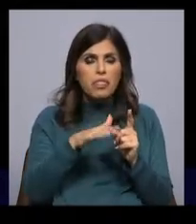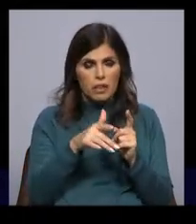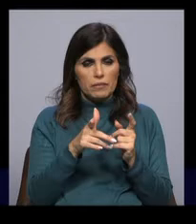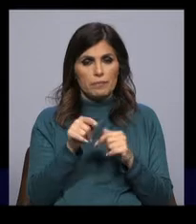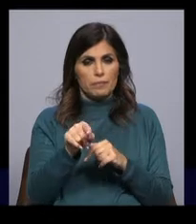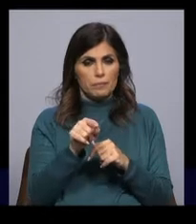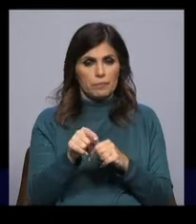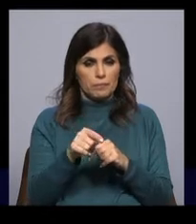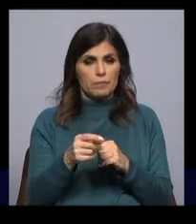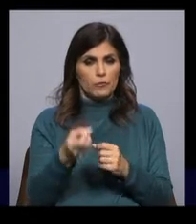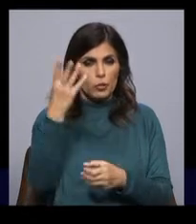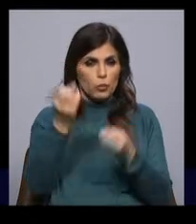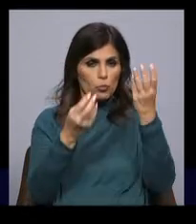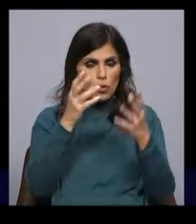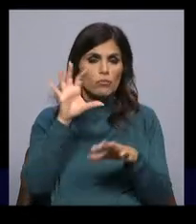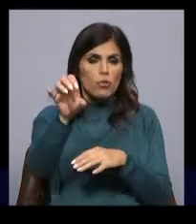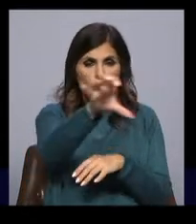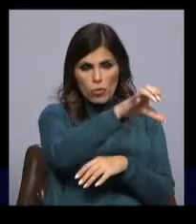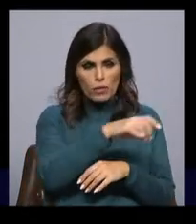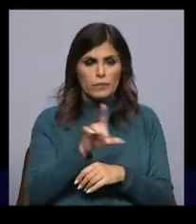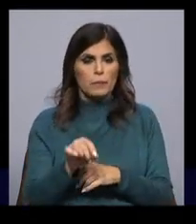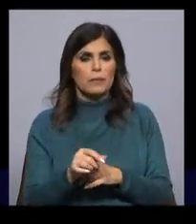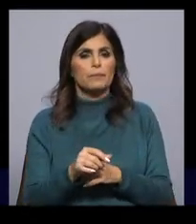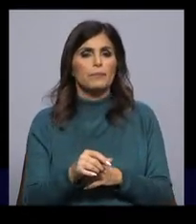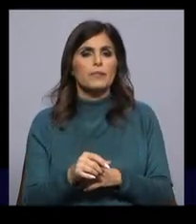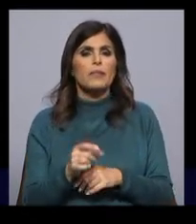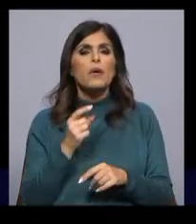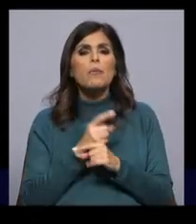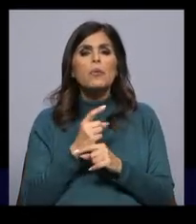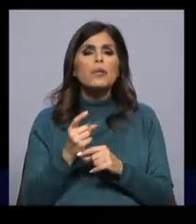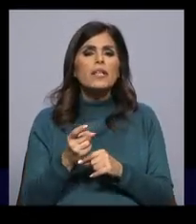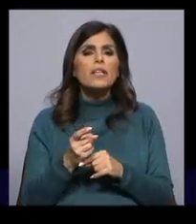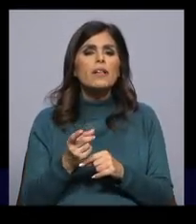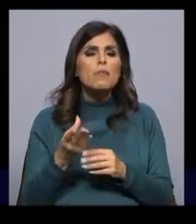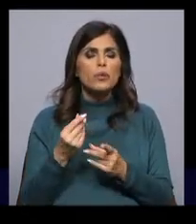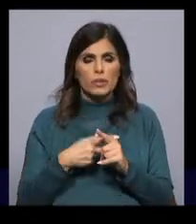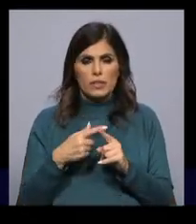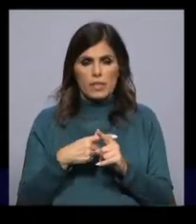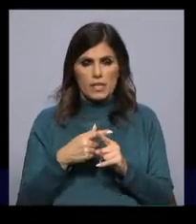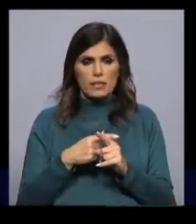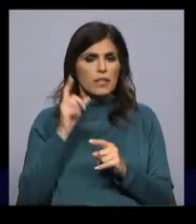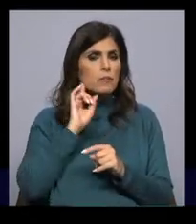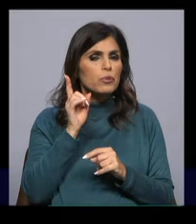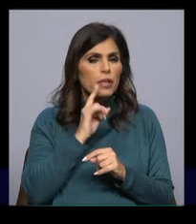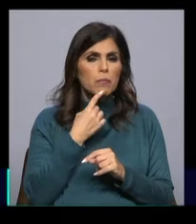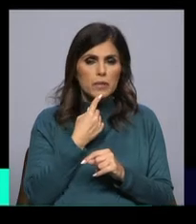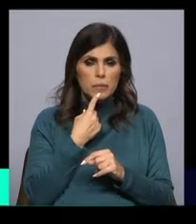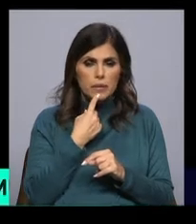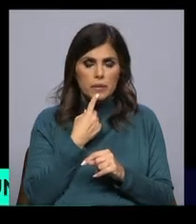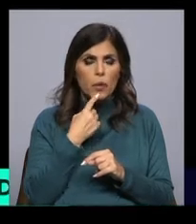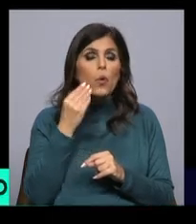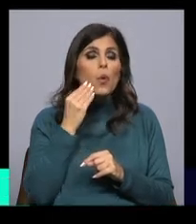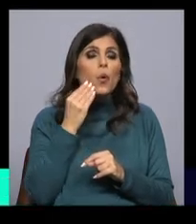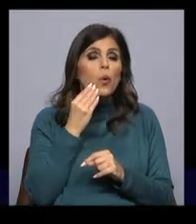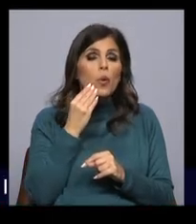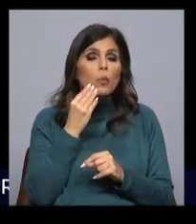então eles foram encontrados. Ora, e por que razão é que é tão interessante e importante perceber